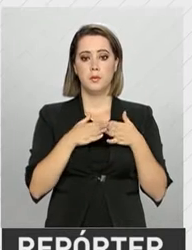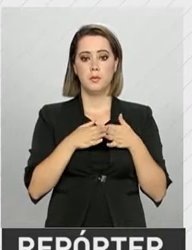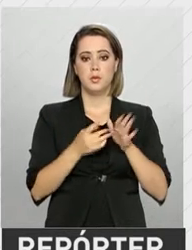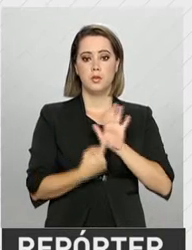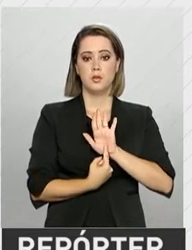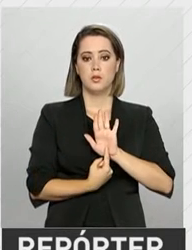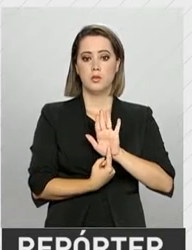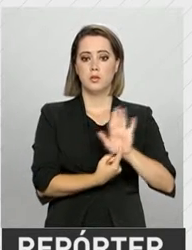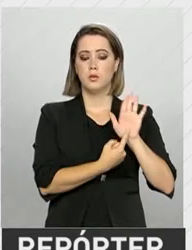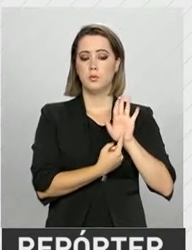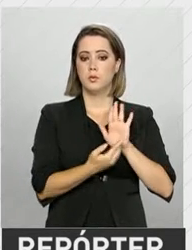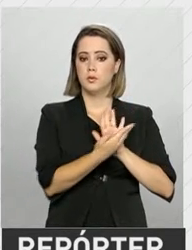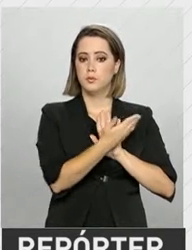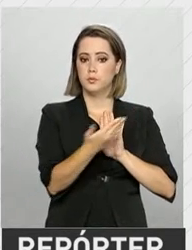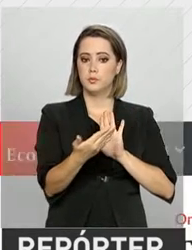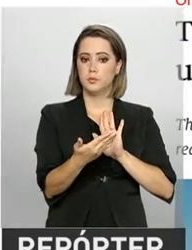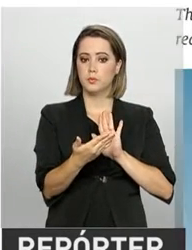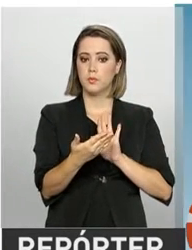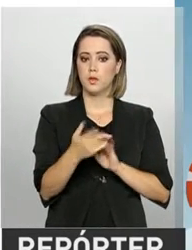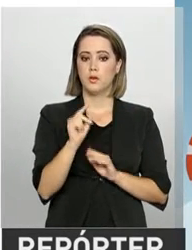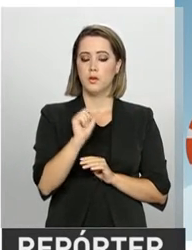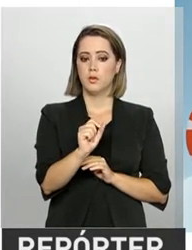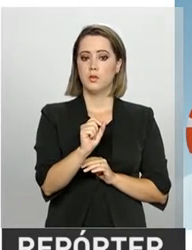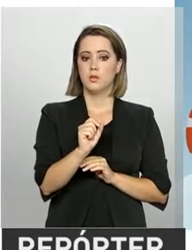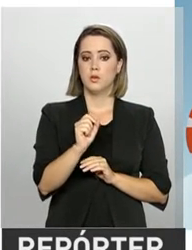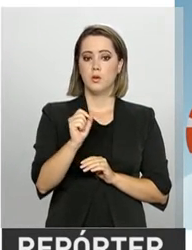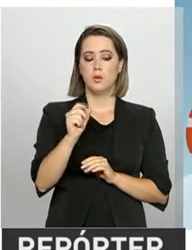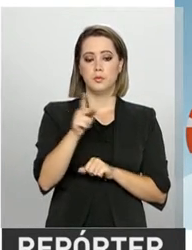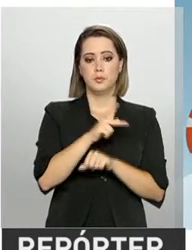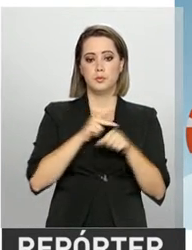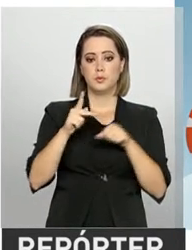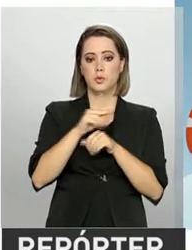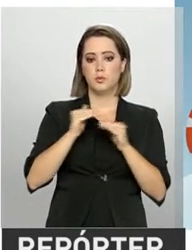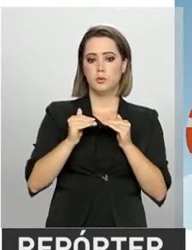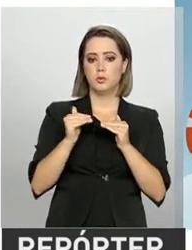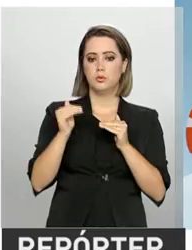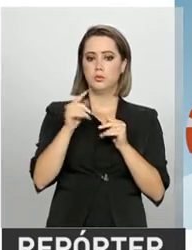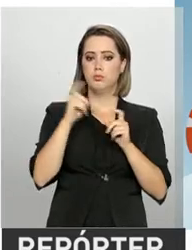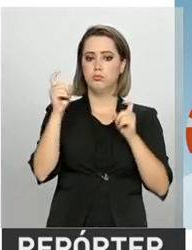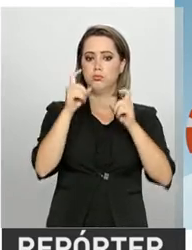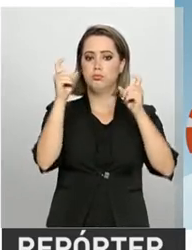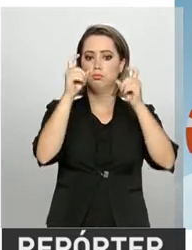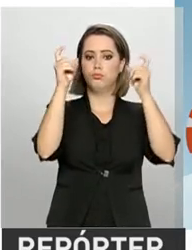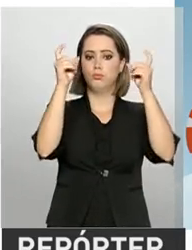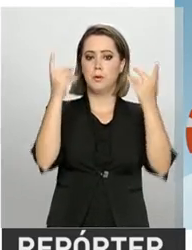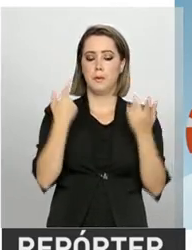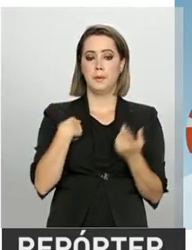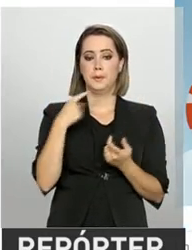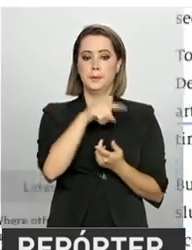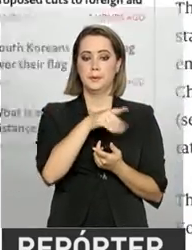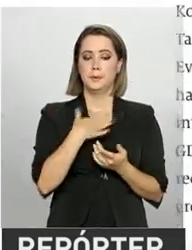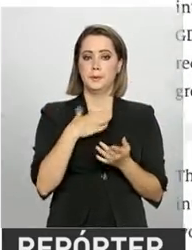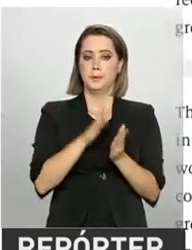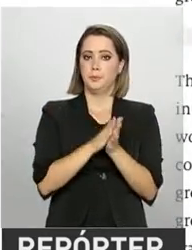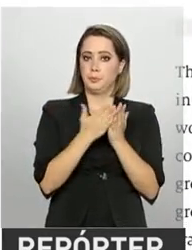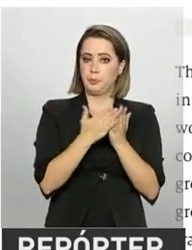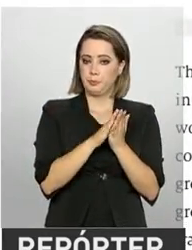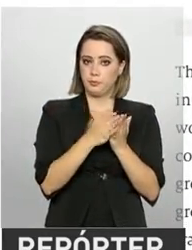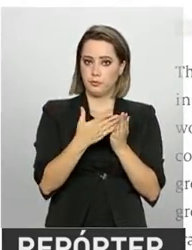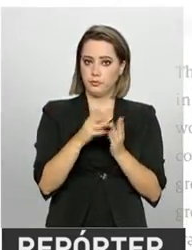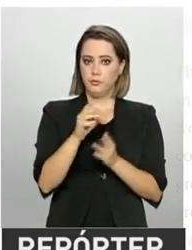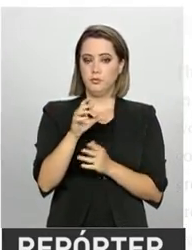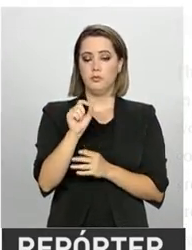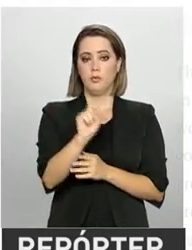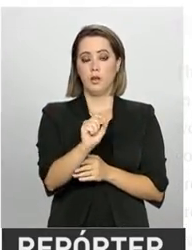verificar de nos países que estão subindo entre eles está o brasil e esta é a última capa da economist futuro do